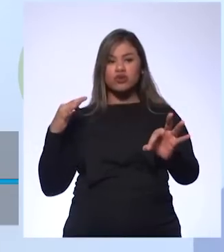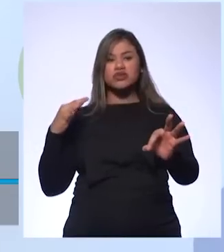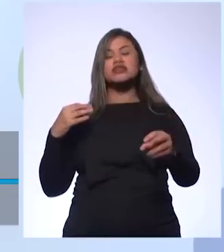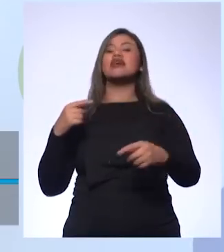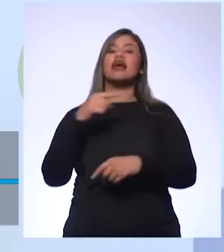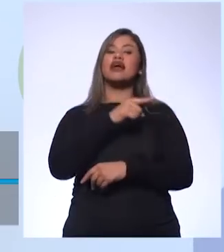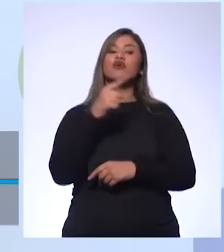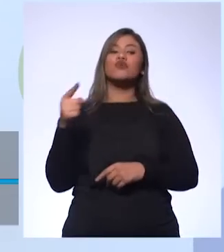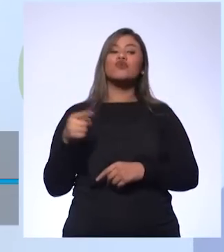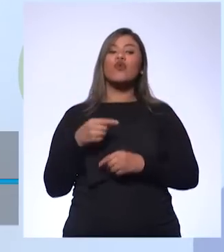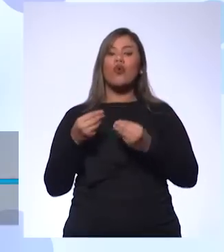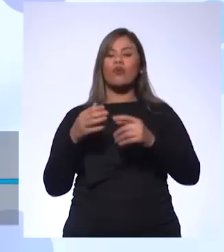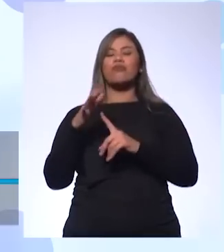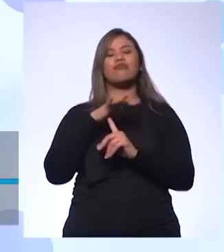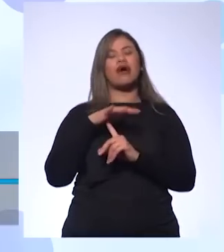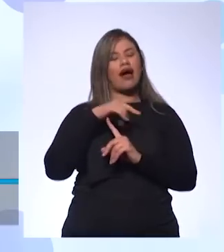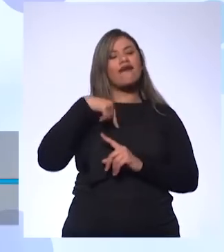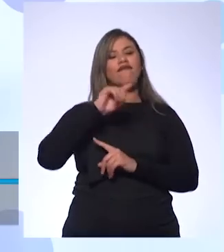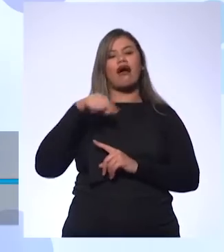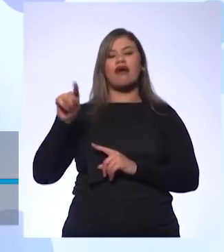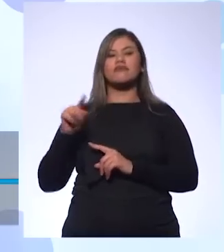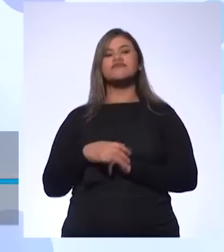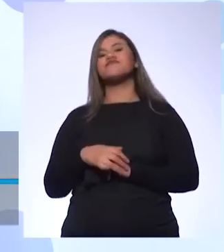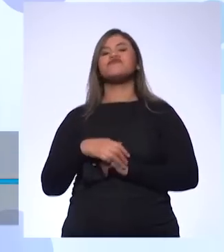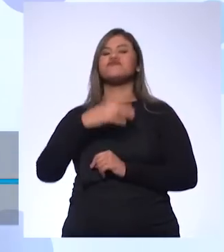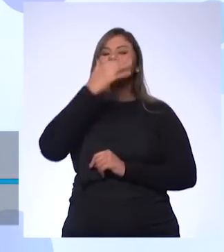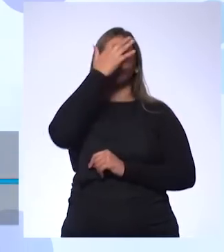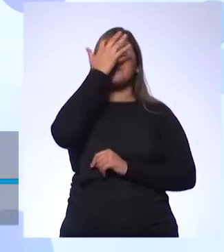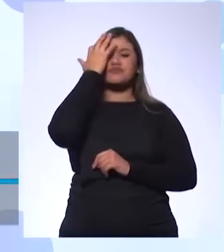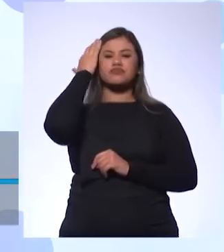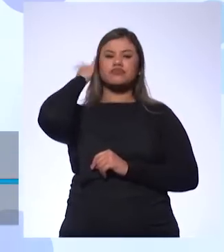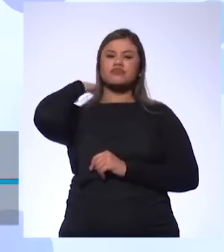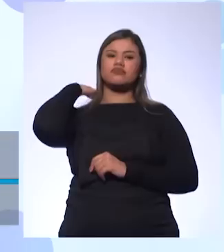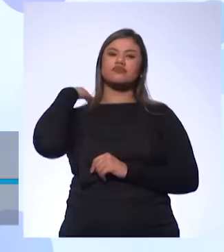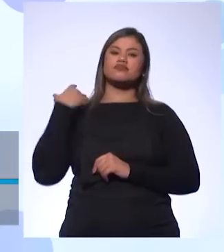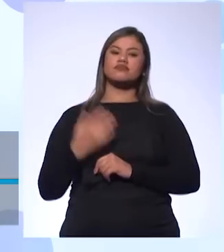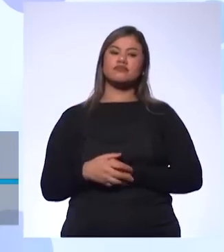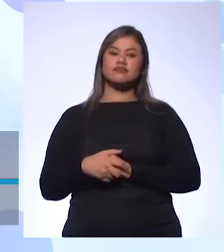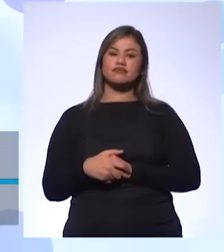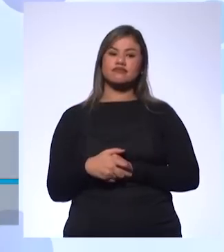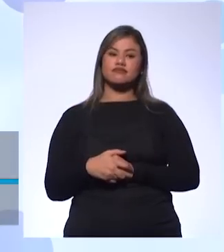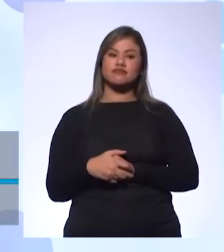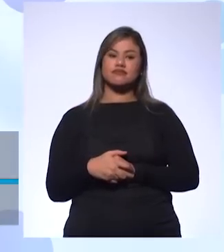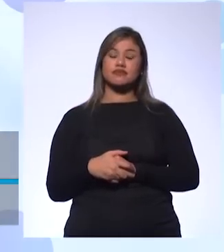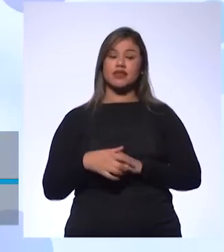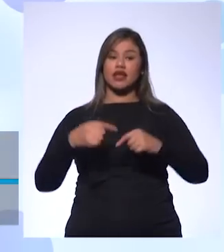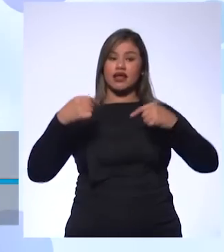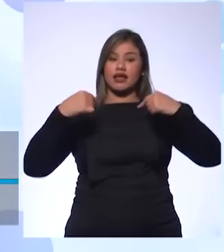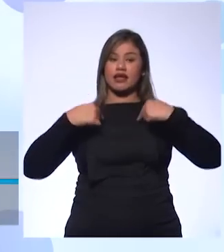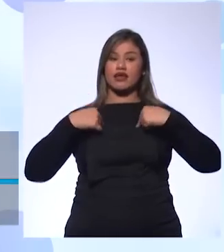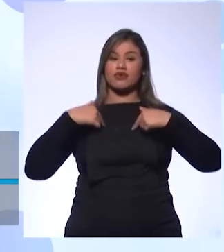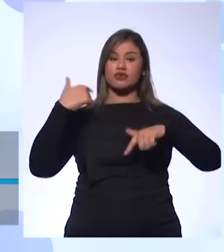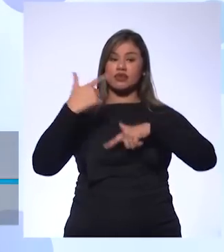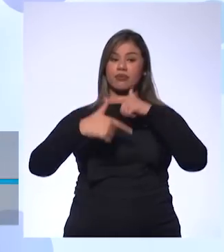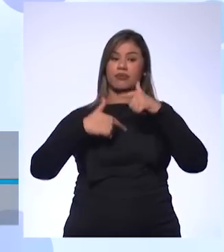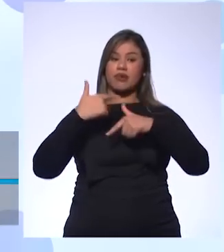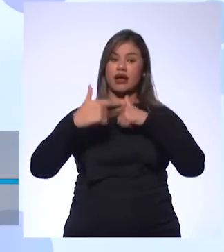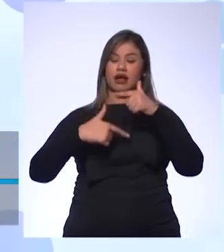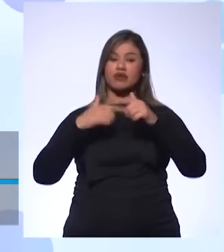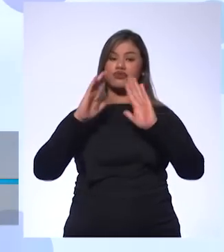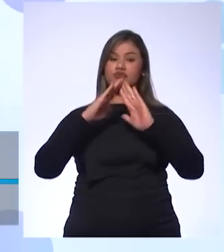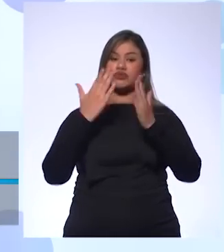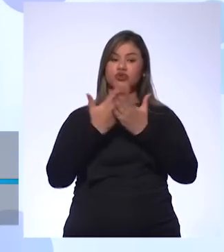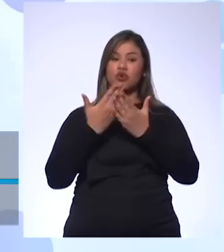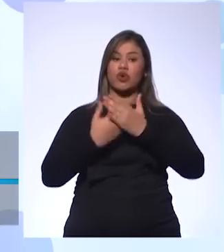muita praça, não é? Isso é interessante. Então eles estão incluídos. Mas olha o exemplo que eu faço para vocês. E eu trabalho numa escola no centro da cidade de São